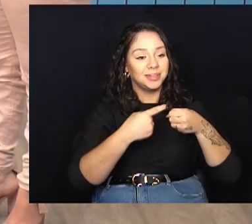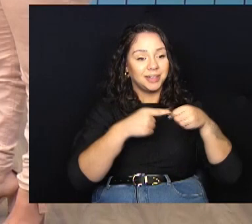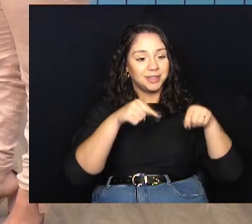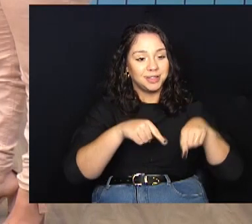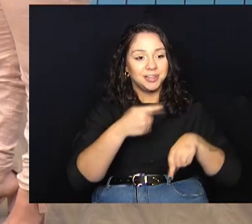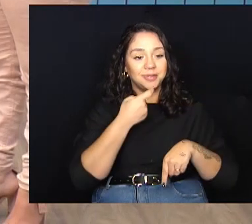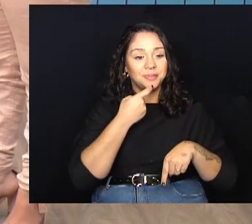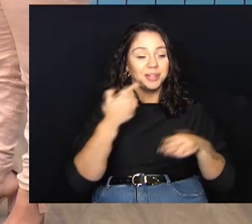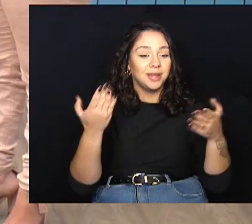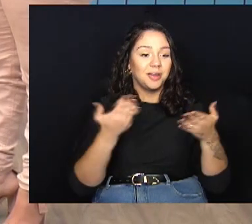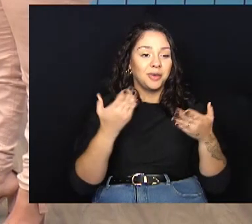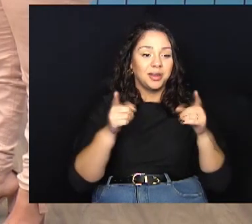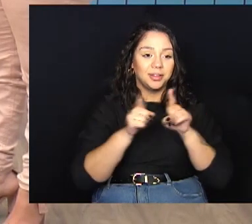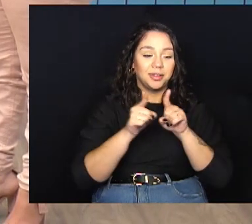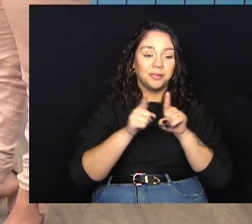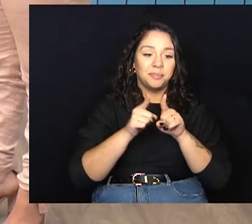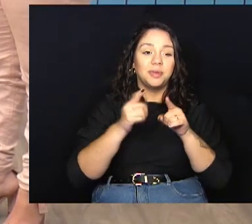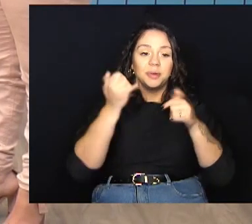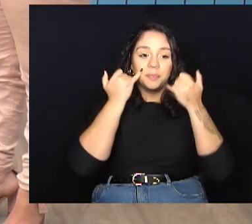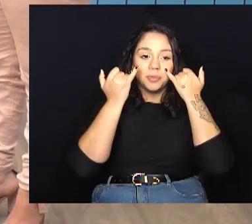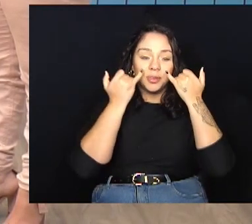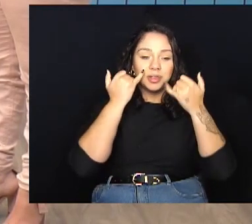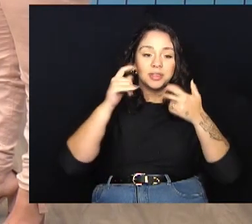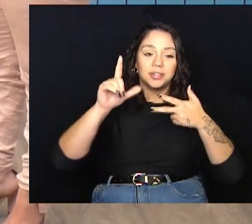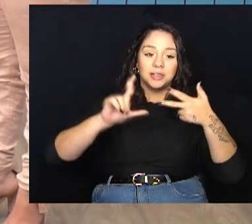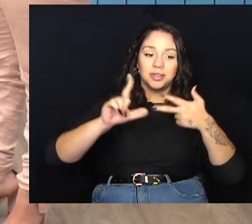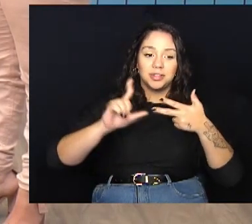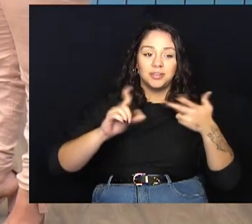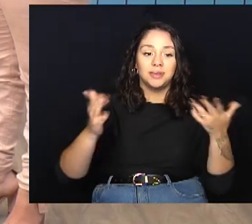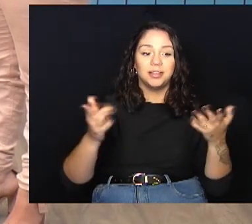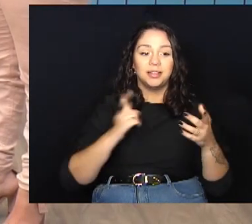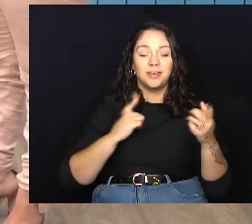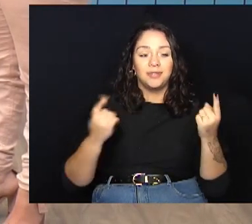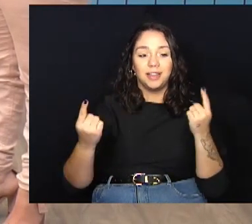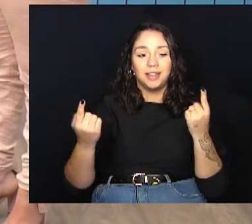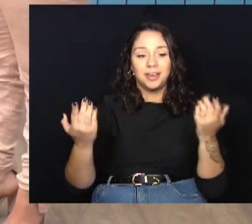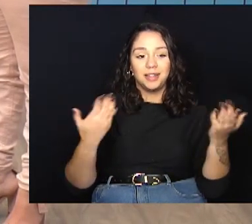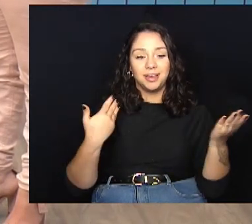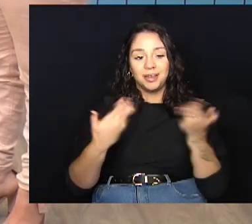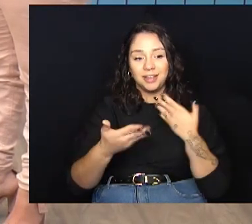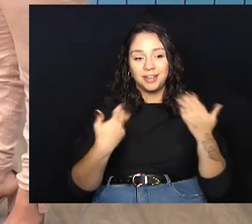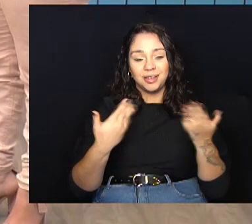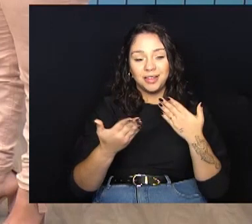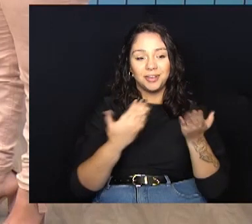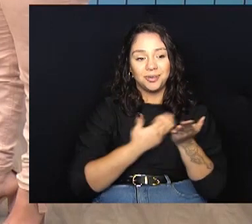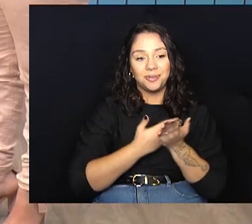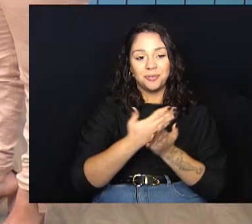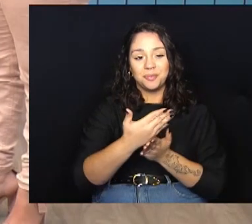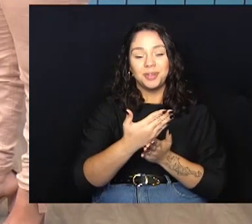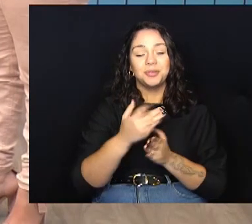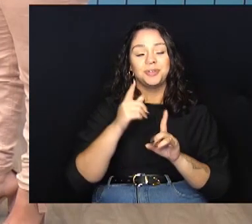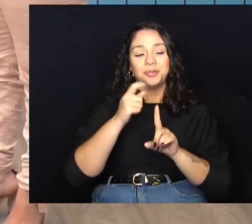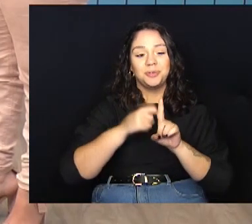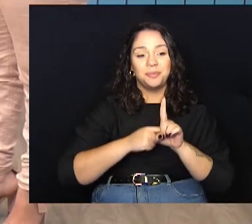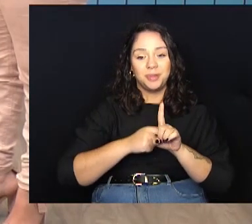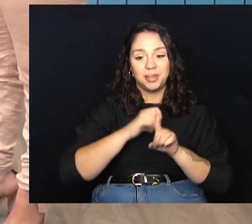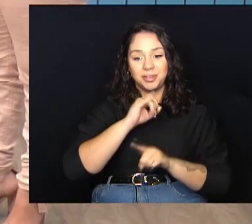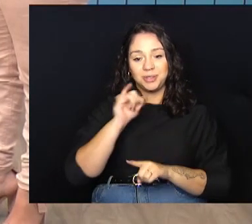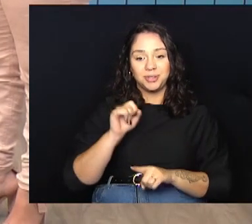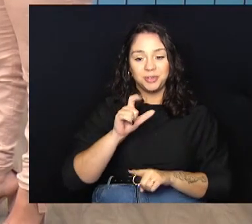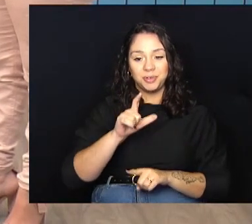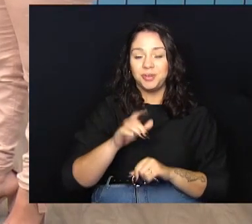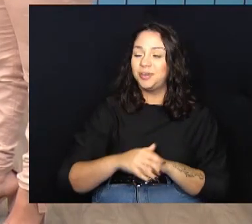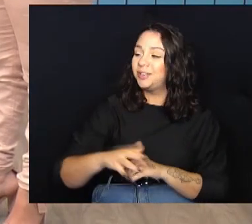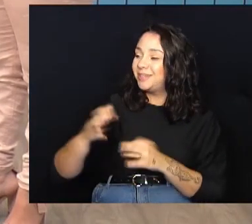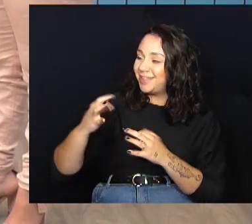agora com as notícias do legislativo e a nossa tabelinha então foi iniciada durante todo este mês de Julho Tá certo